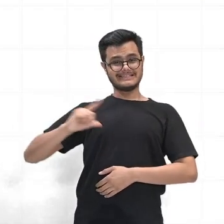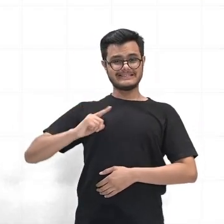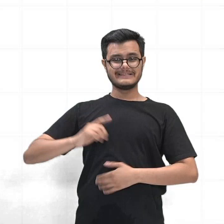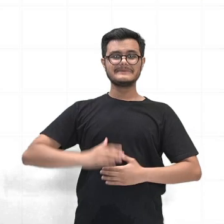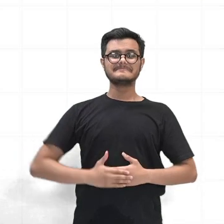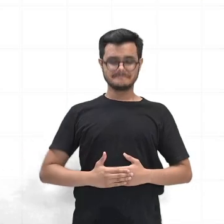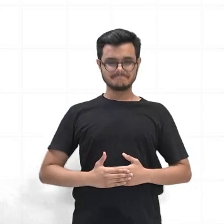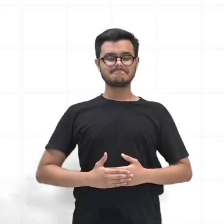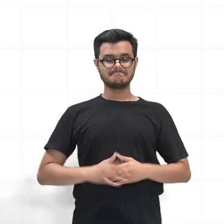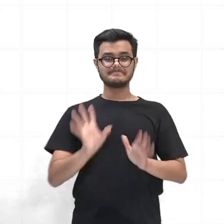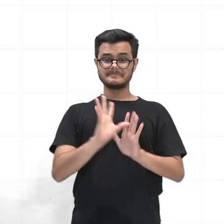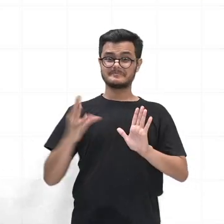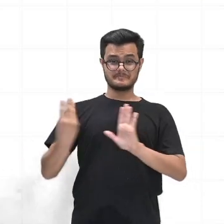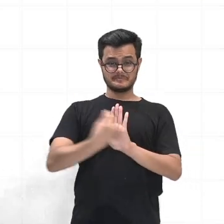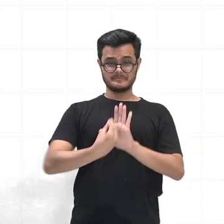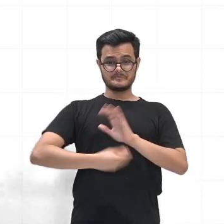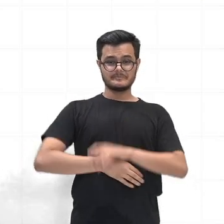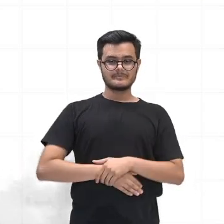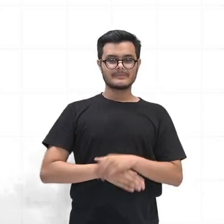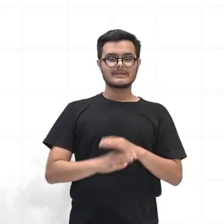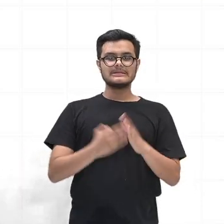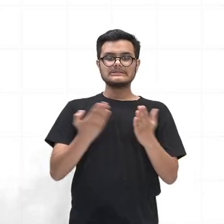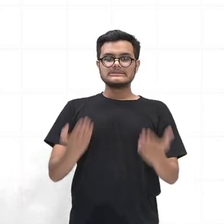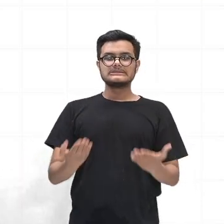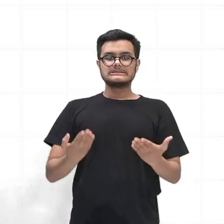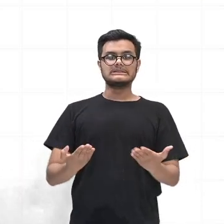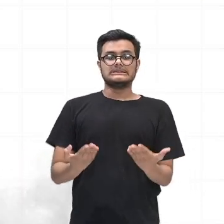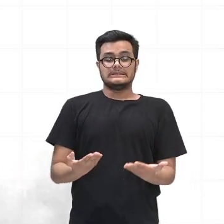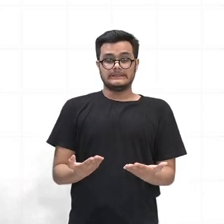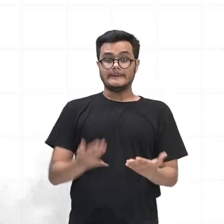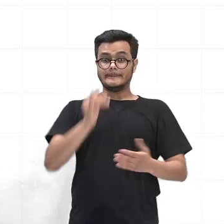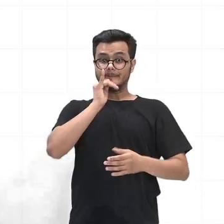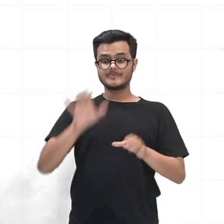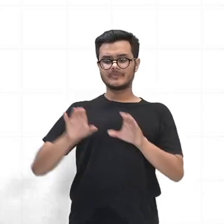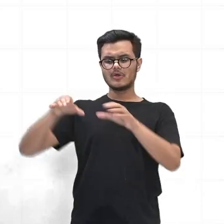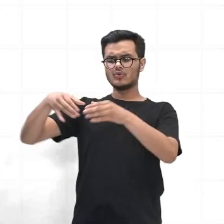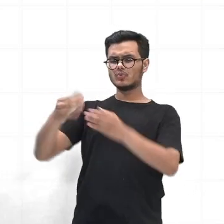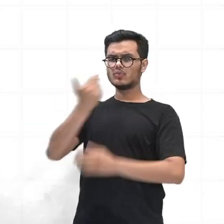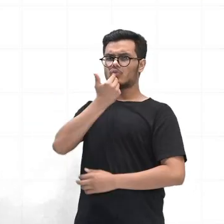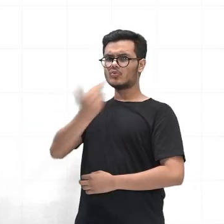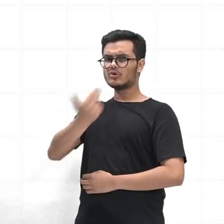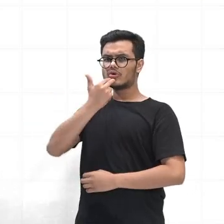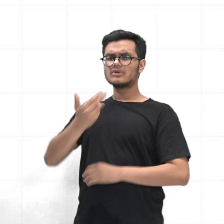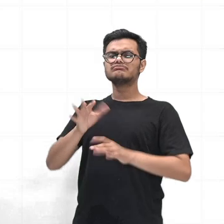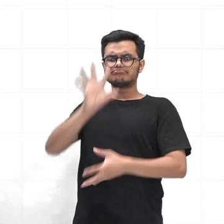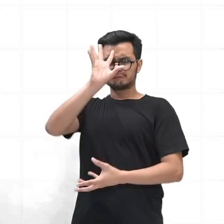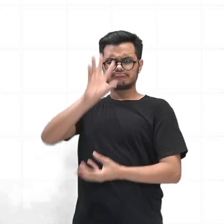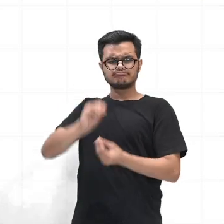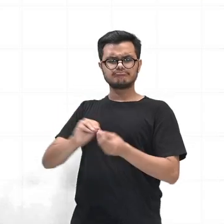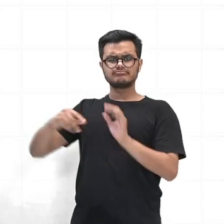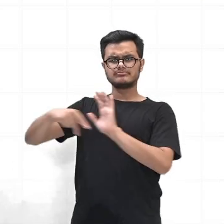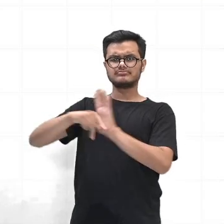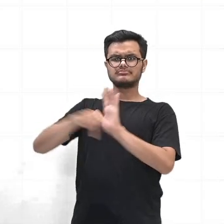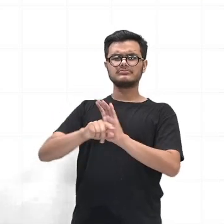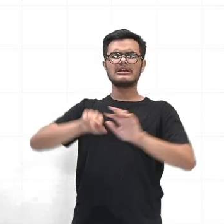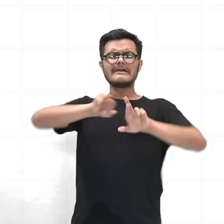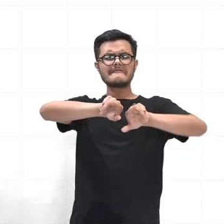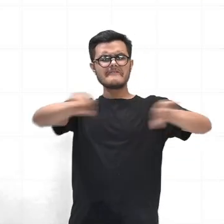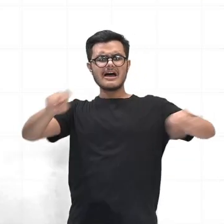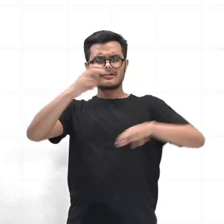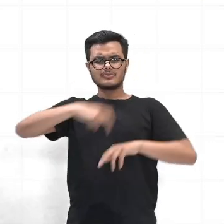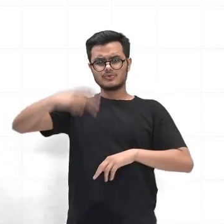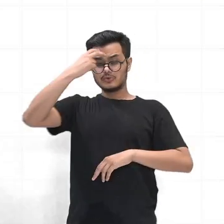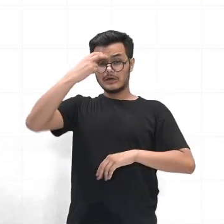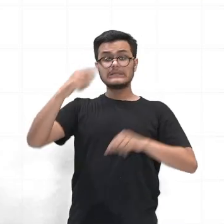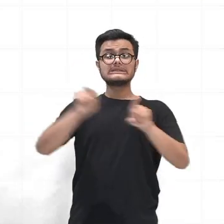Amazônia pré-colonial. Cada uma dessas famílias compreendia aí várias línguas específicas, representando a